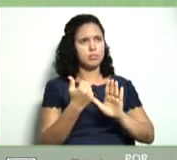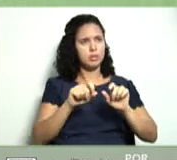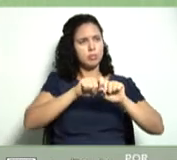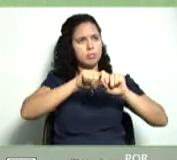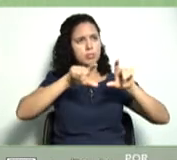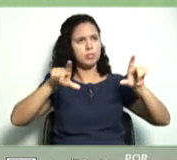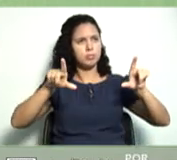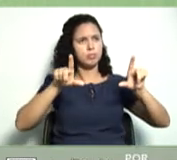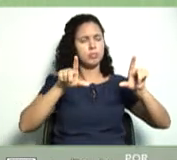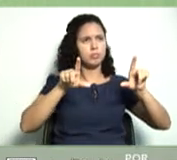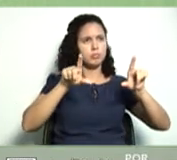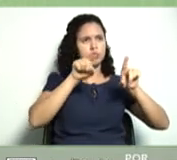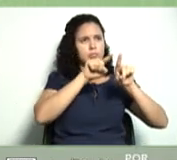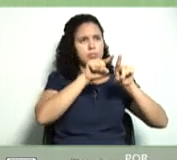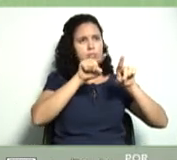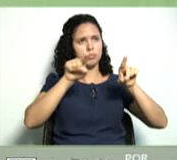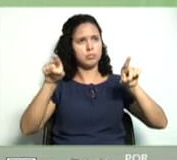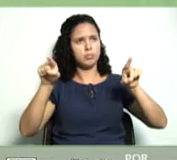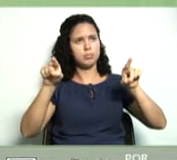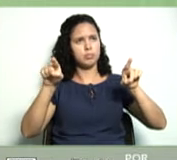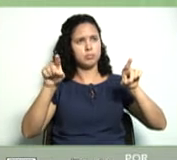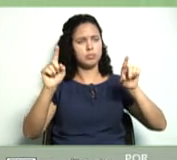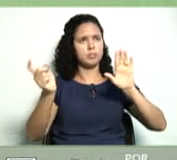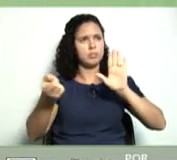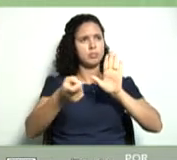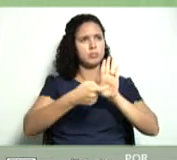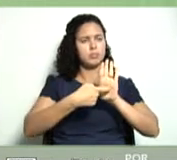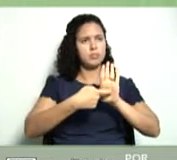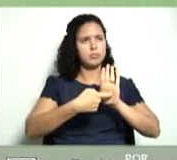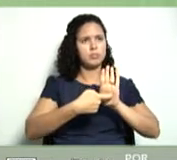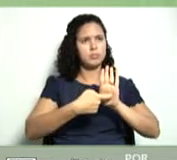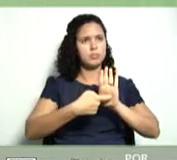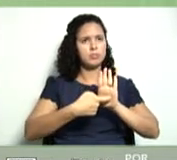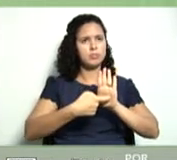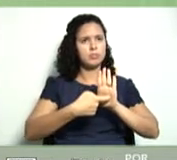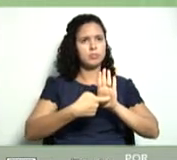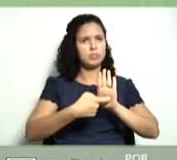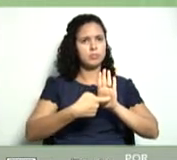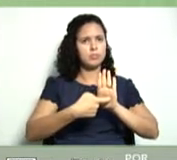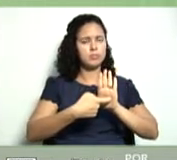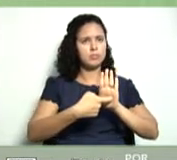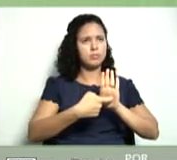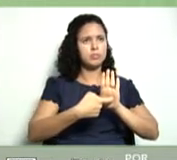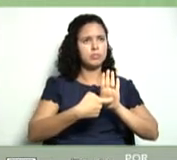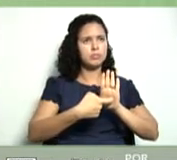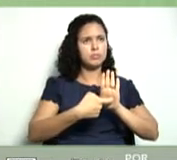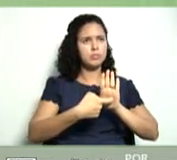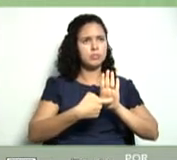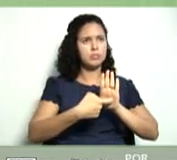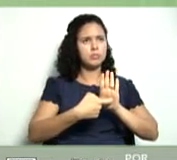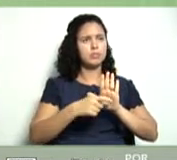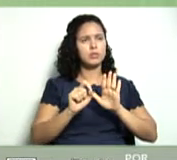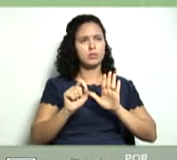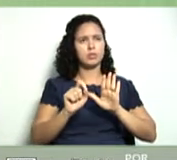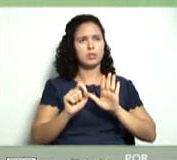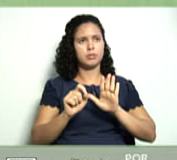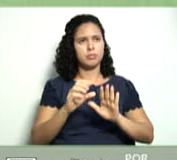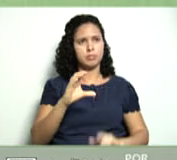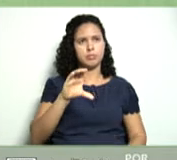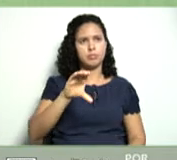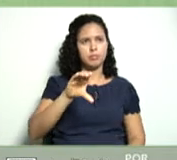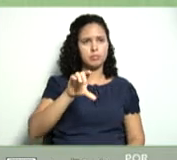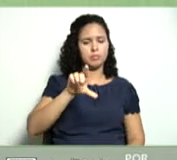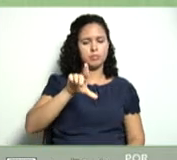inserir e eu vou pedir a opção em uma imagem sobre piaget é felipe acha